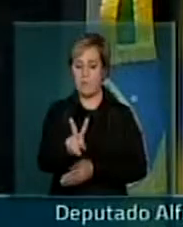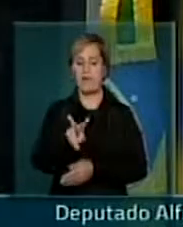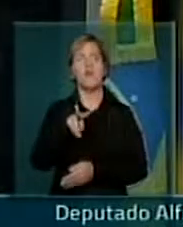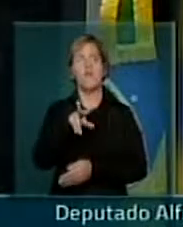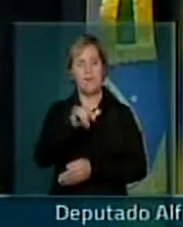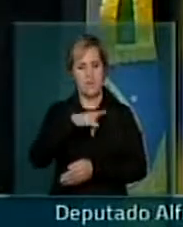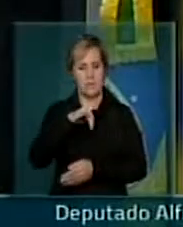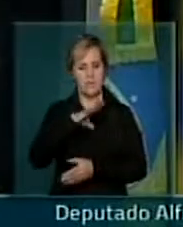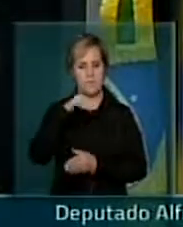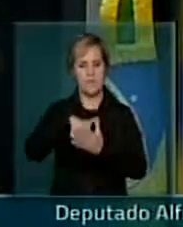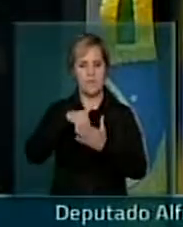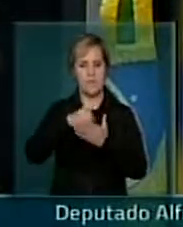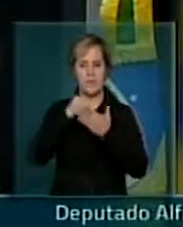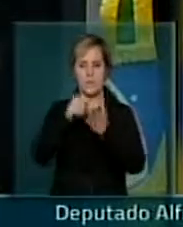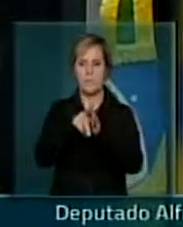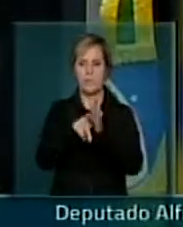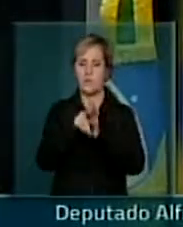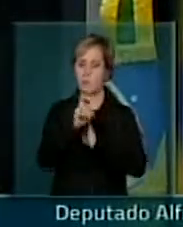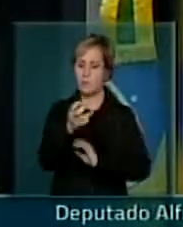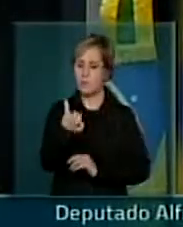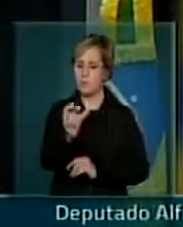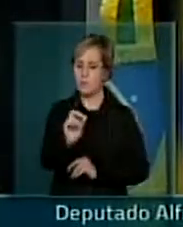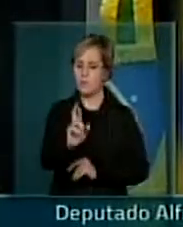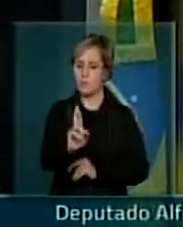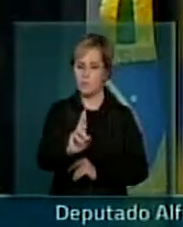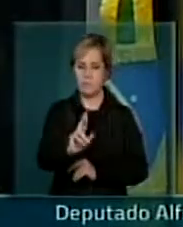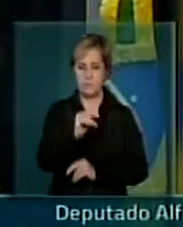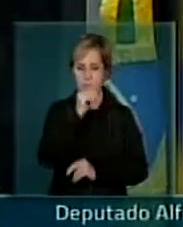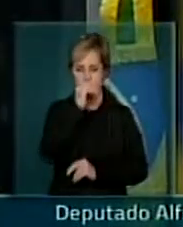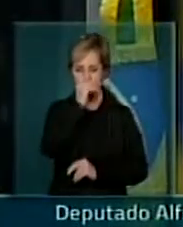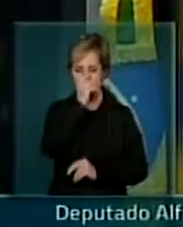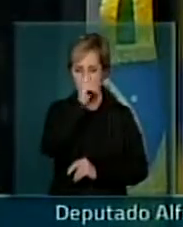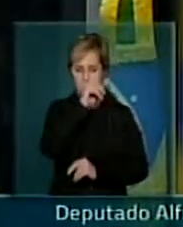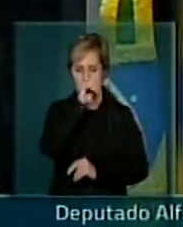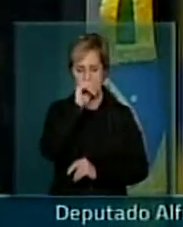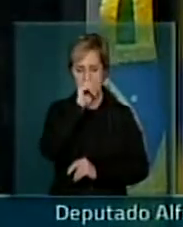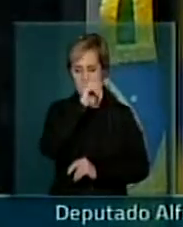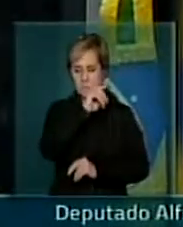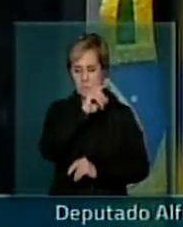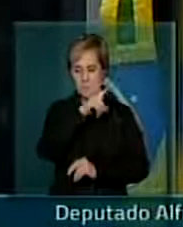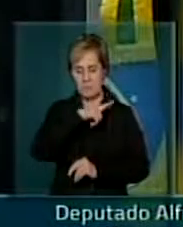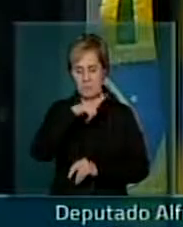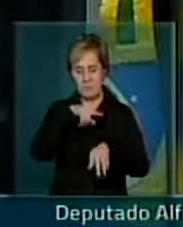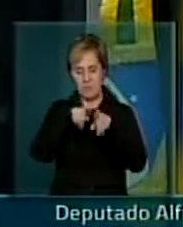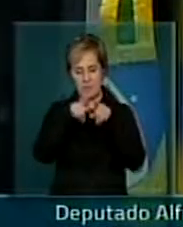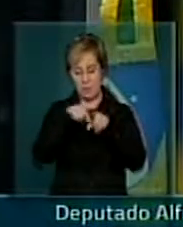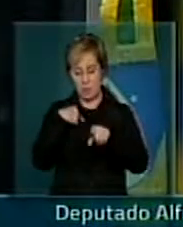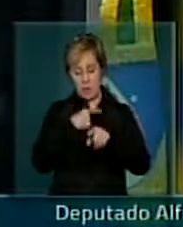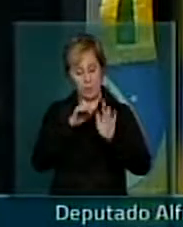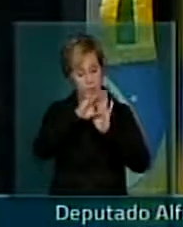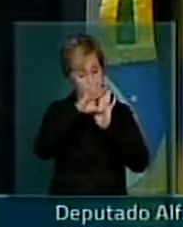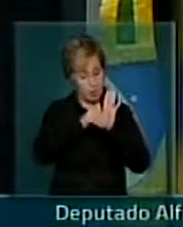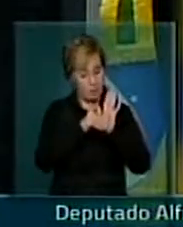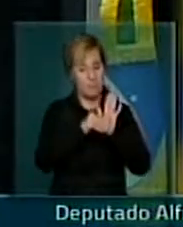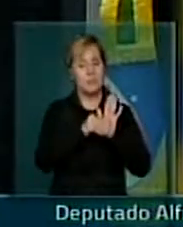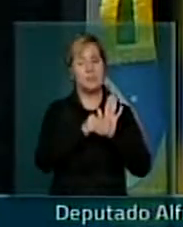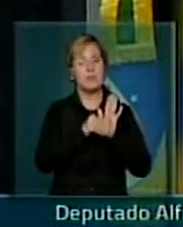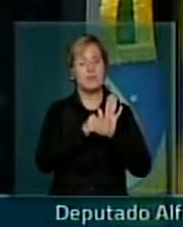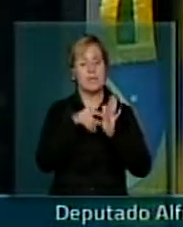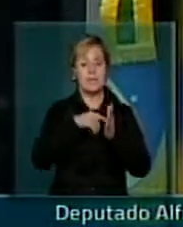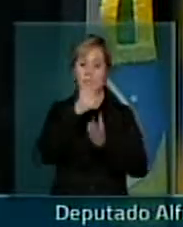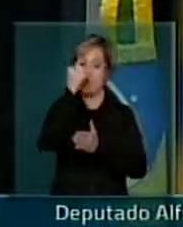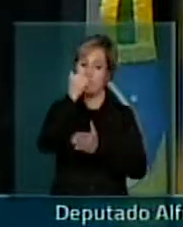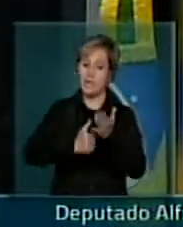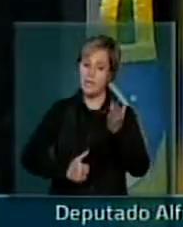a favor, fazendo claramente essa ressalva de que a nossa emenda foi